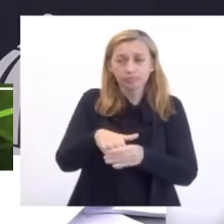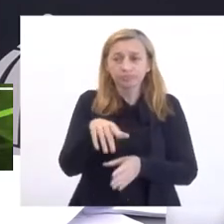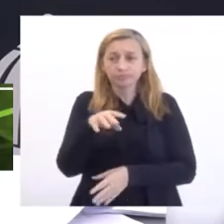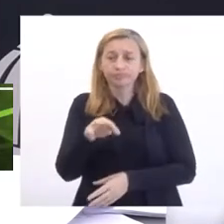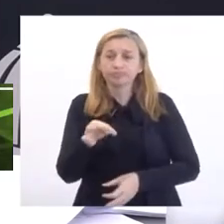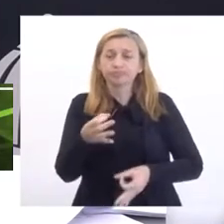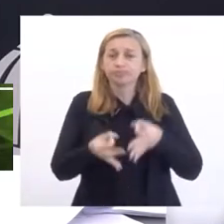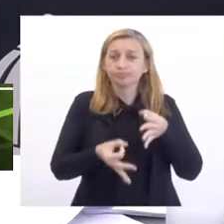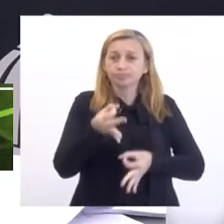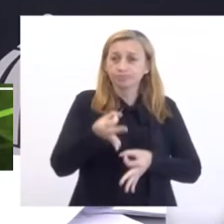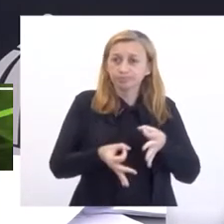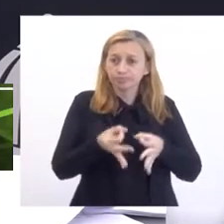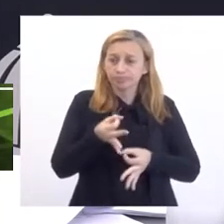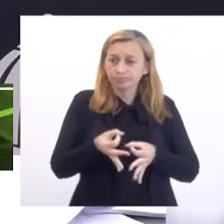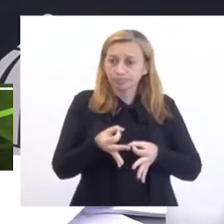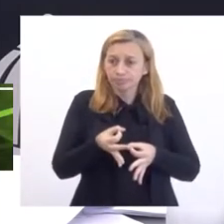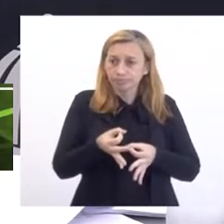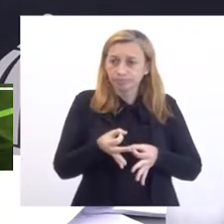tribunal está